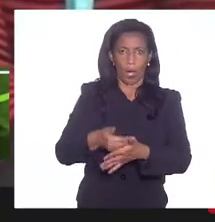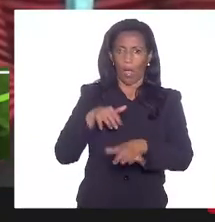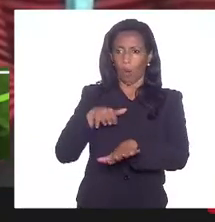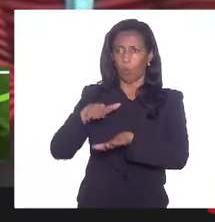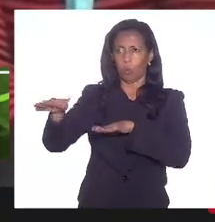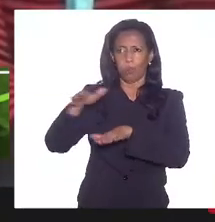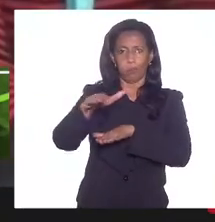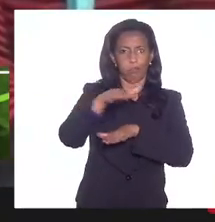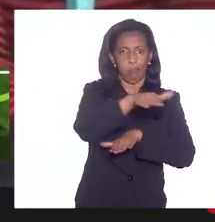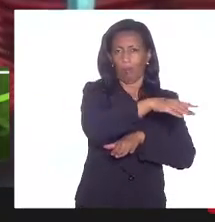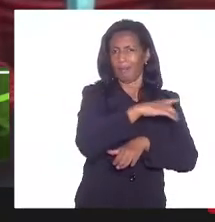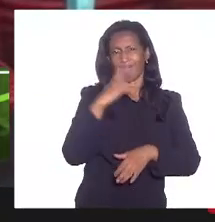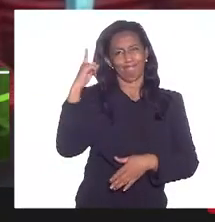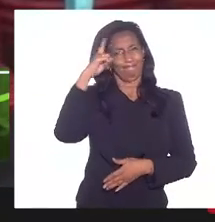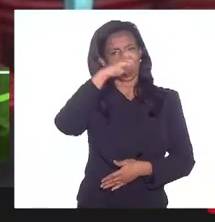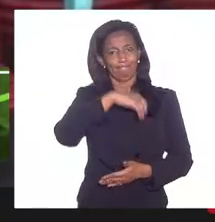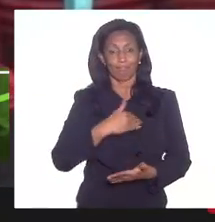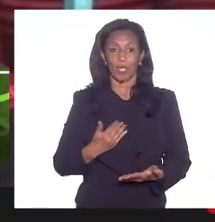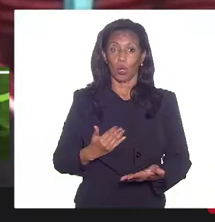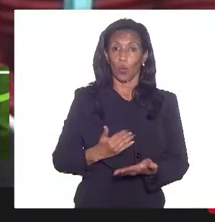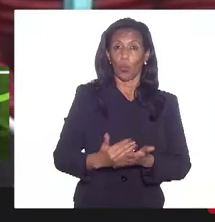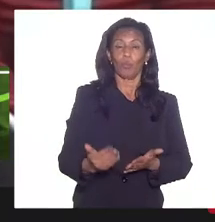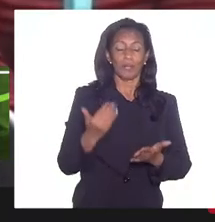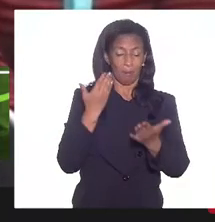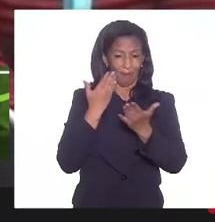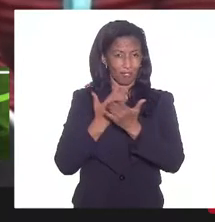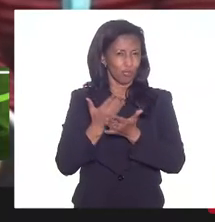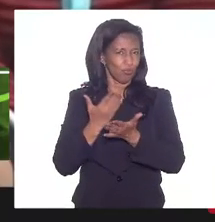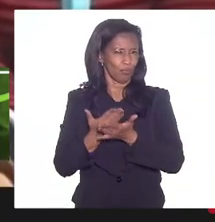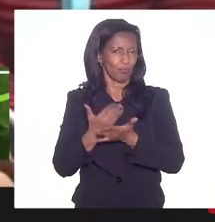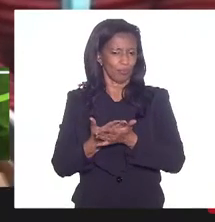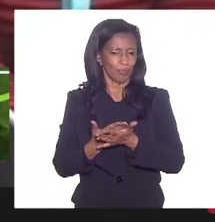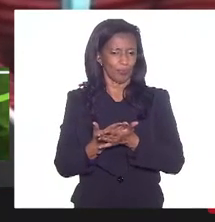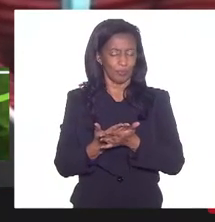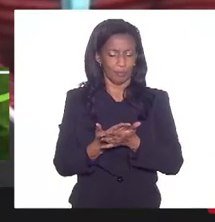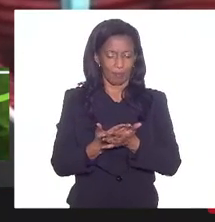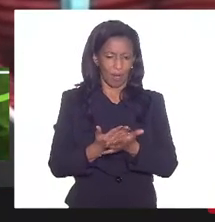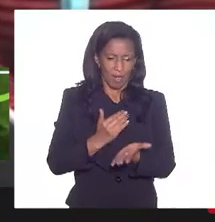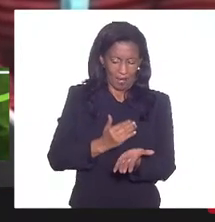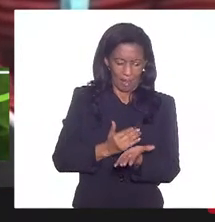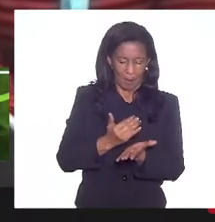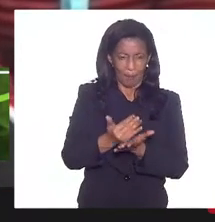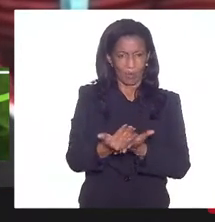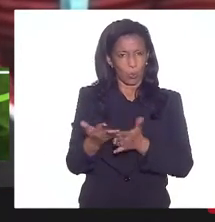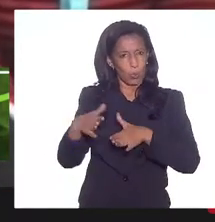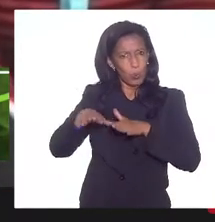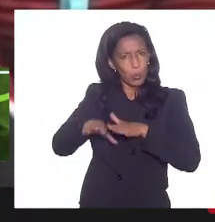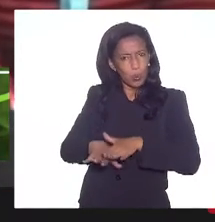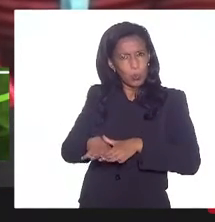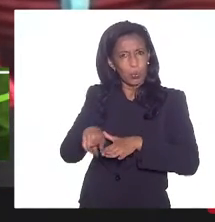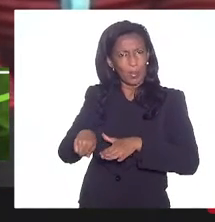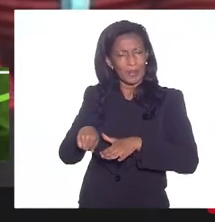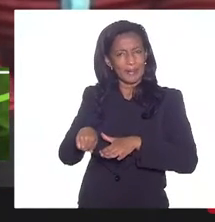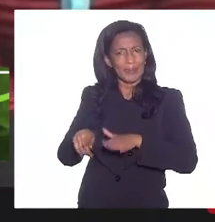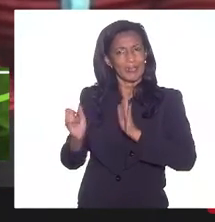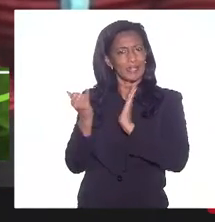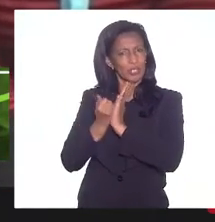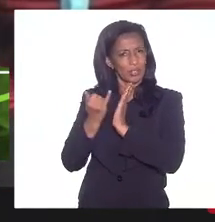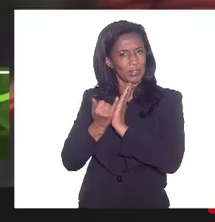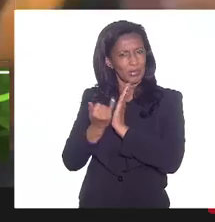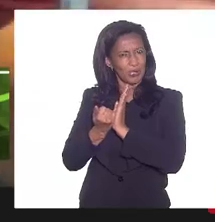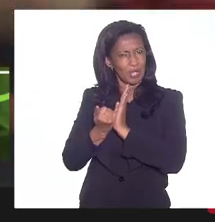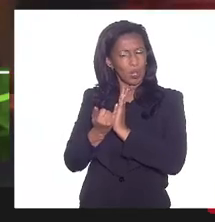lugares e aí começamos a estudar a partir da implementação desse edital